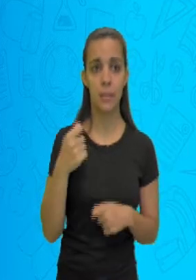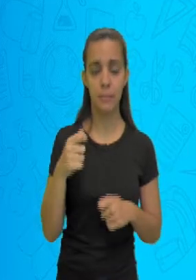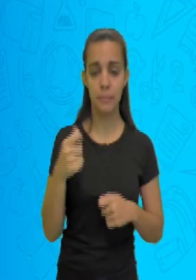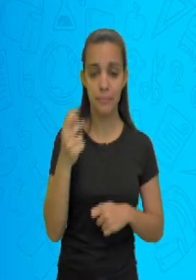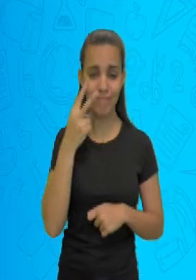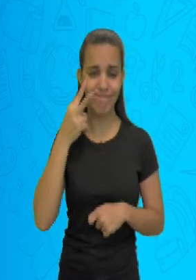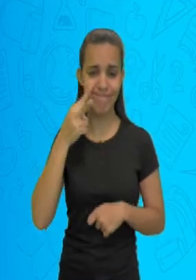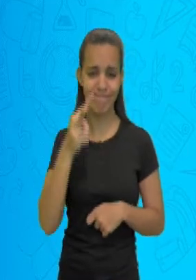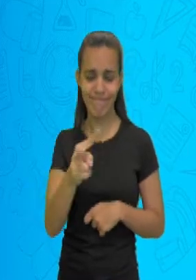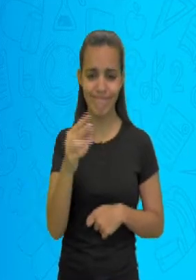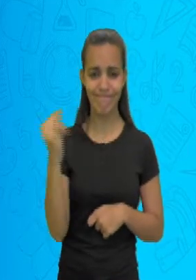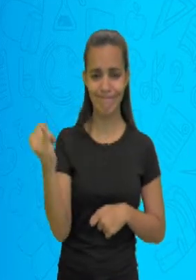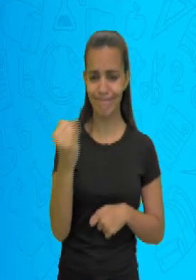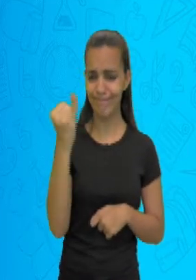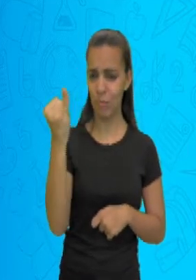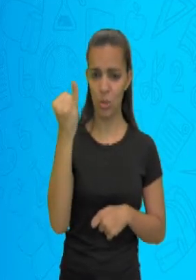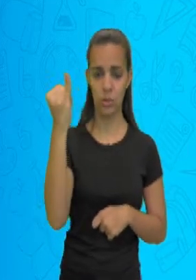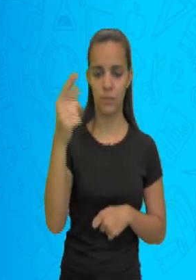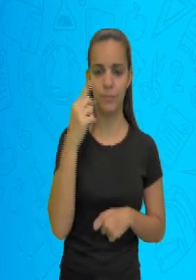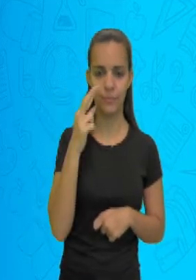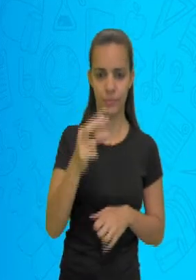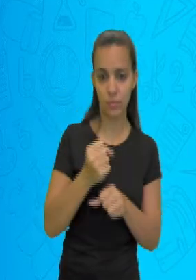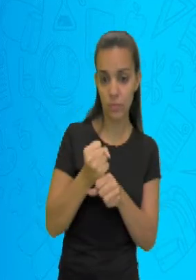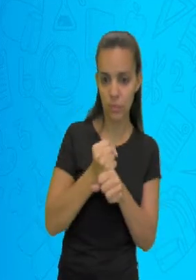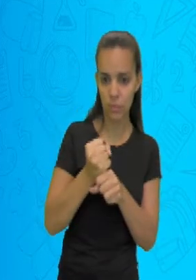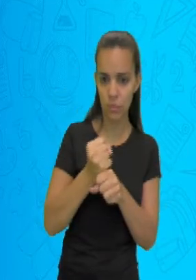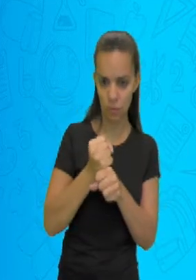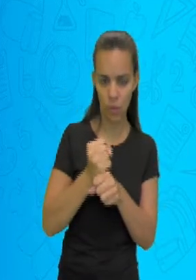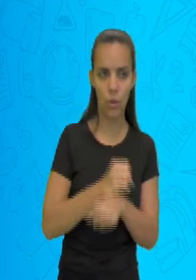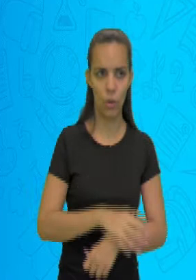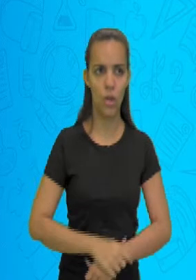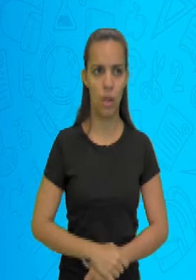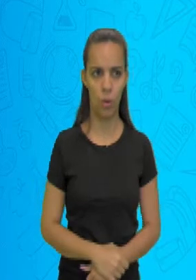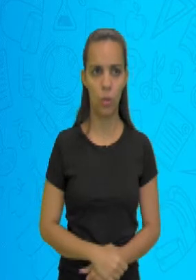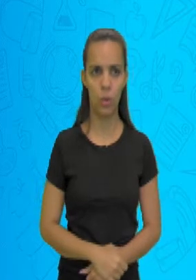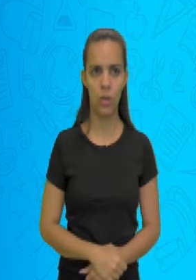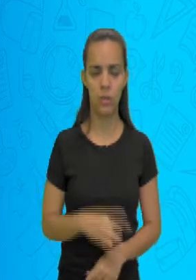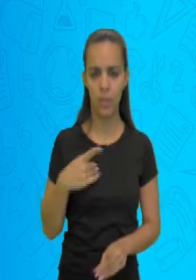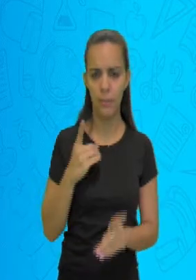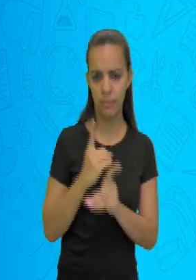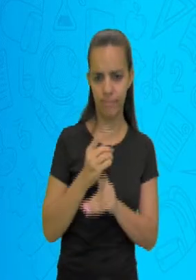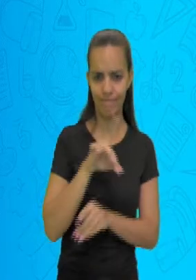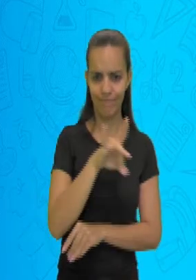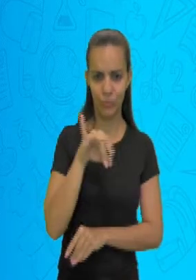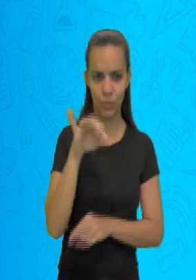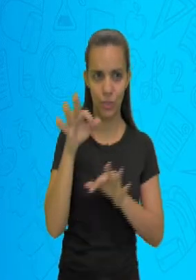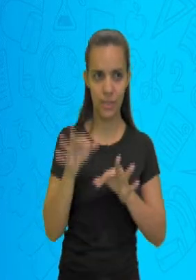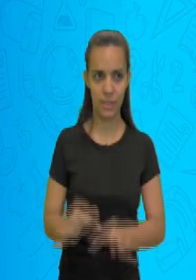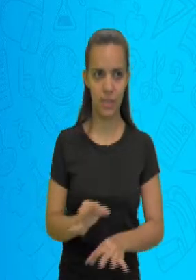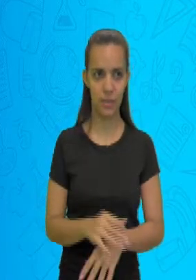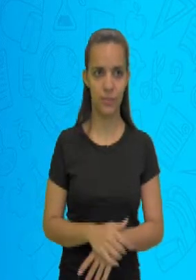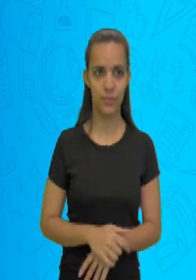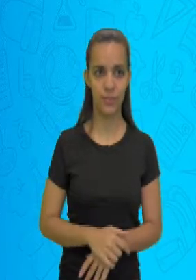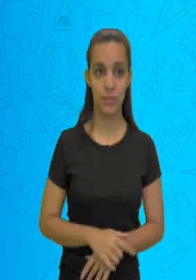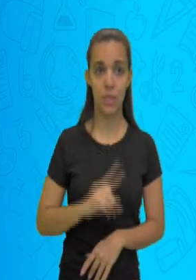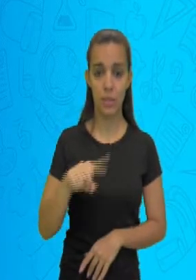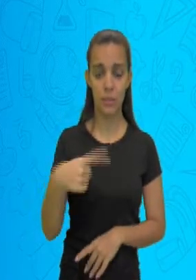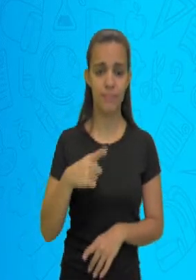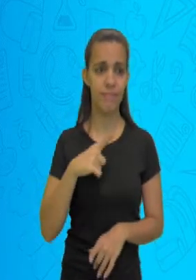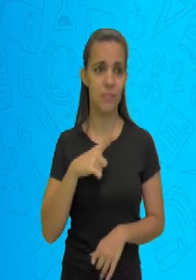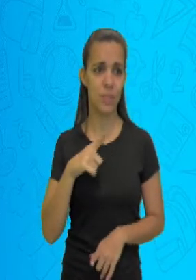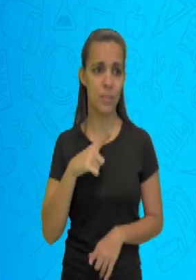importante verificar se está realmente no ano em que nós estamos procurando a data. Depois, uma coisa muito importante